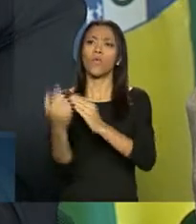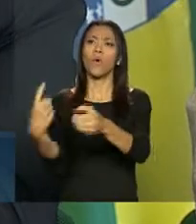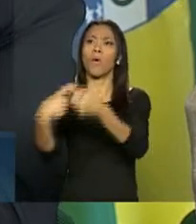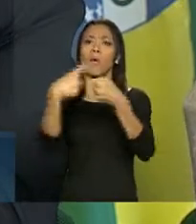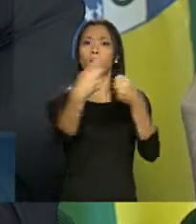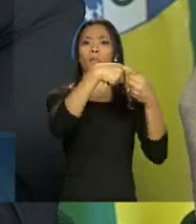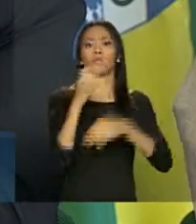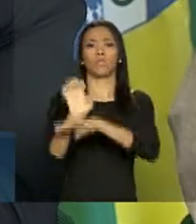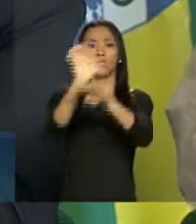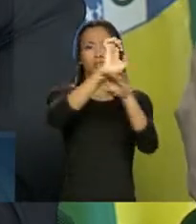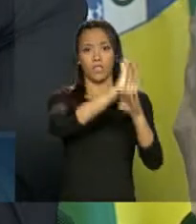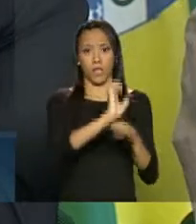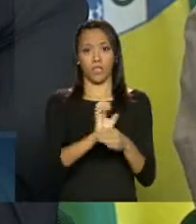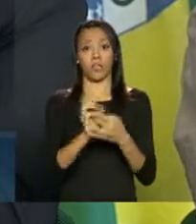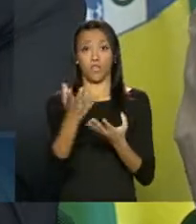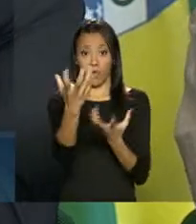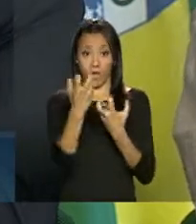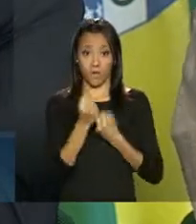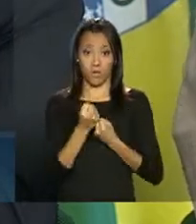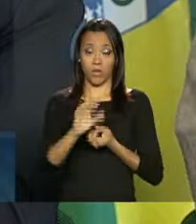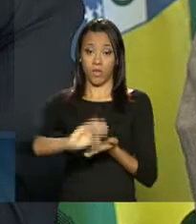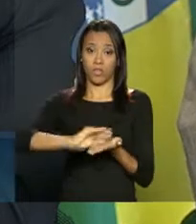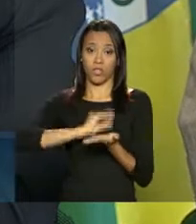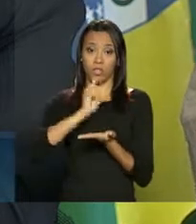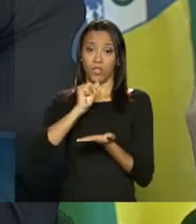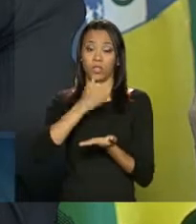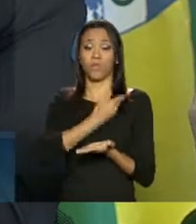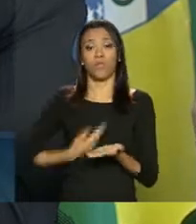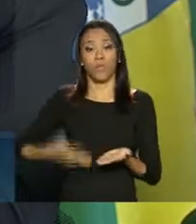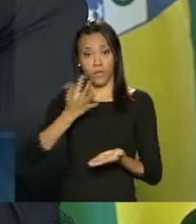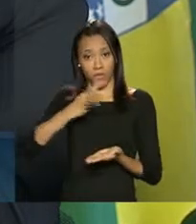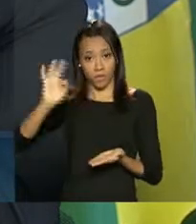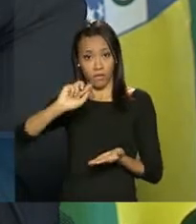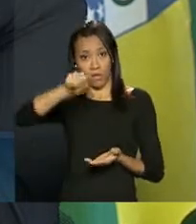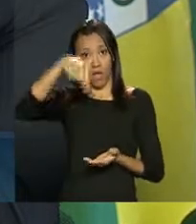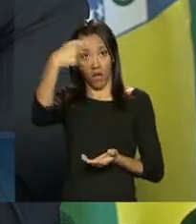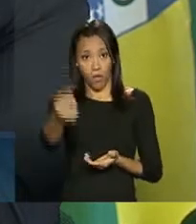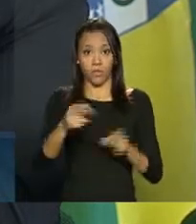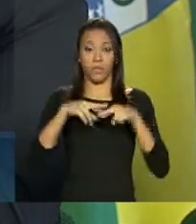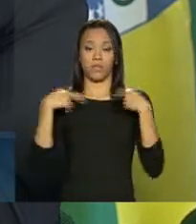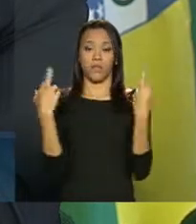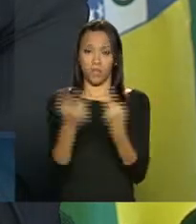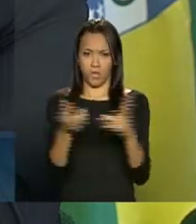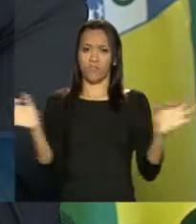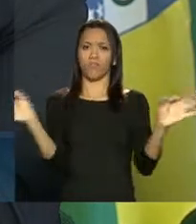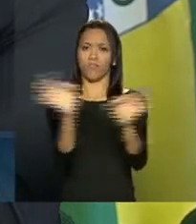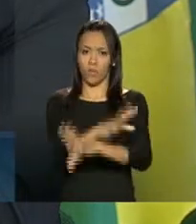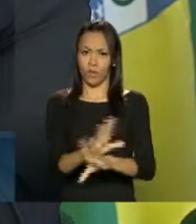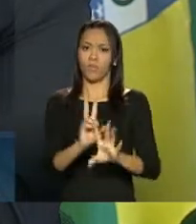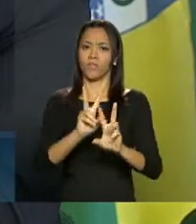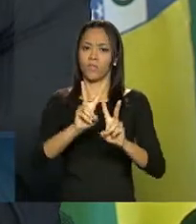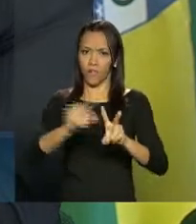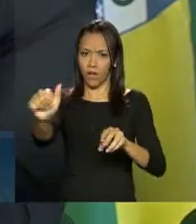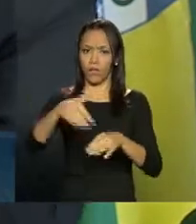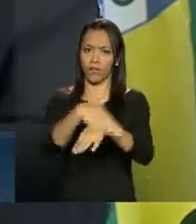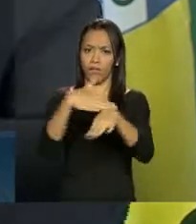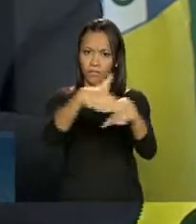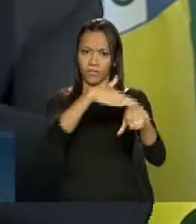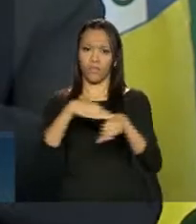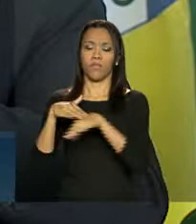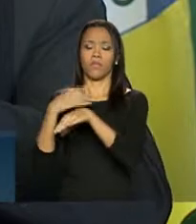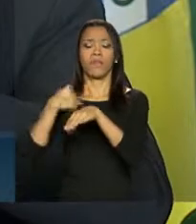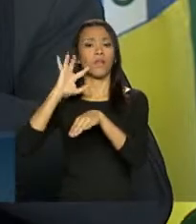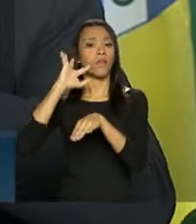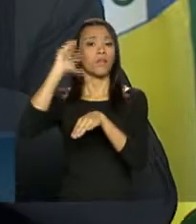para a conclusão Esse é um trabalho que na próxima semana vai ficar pronto e que nós aí a partir desse momento nós temos